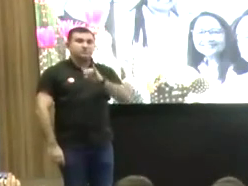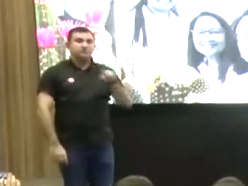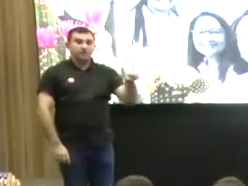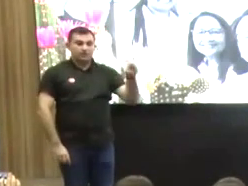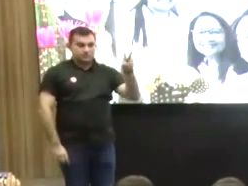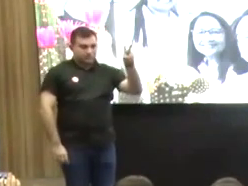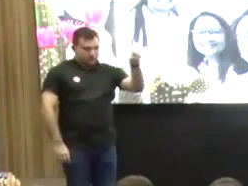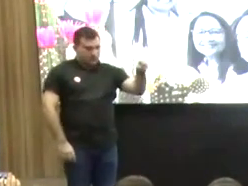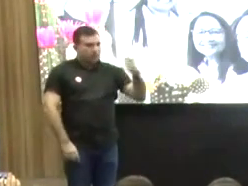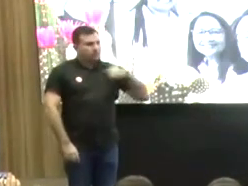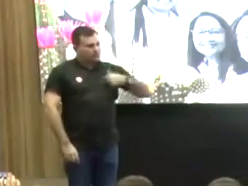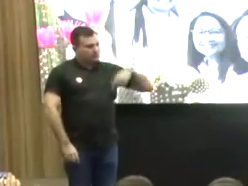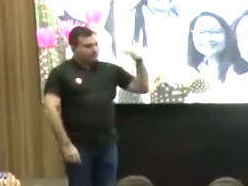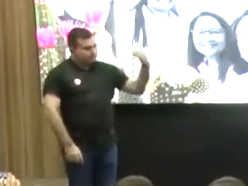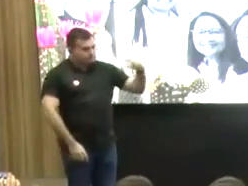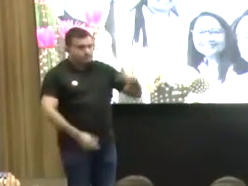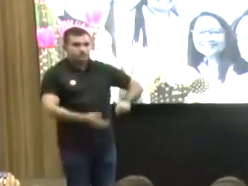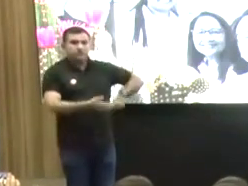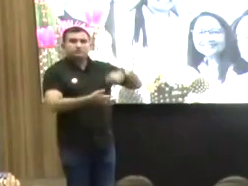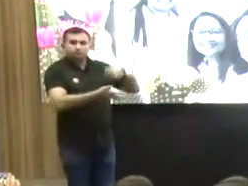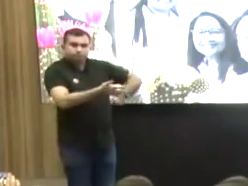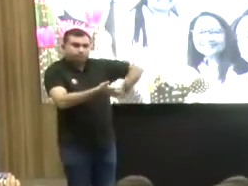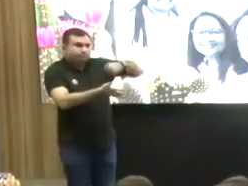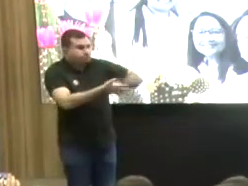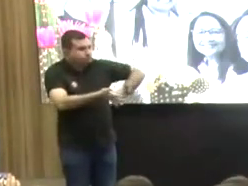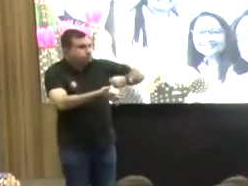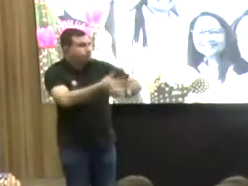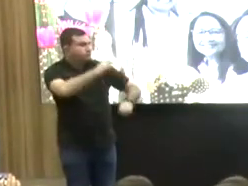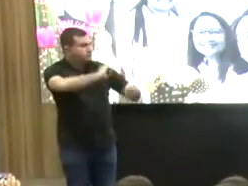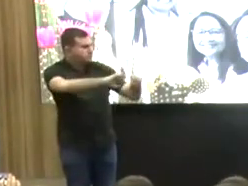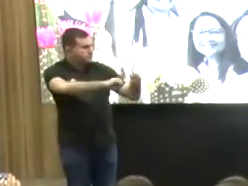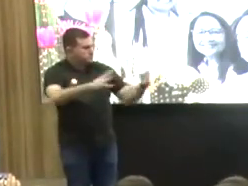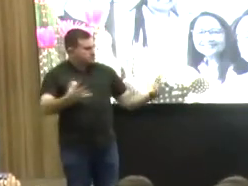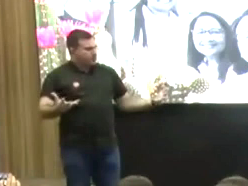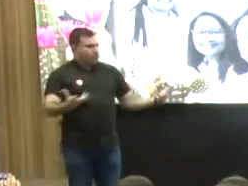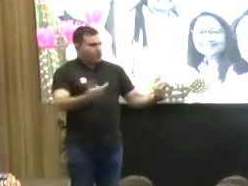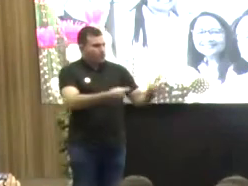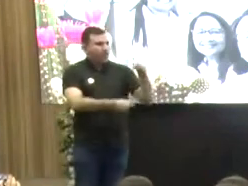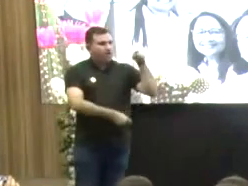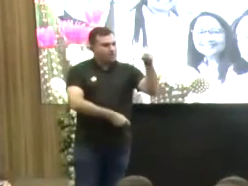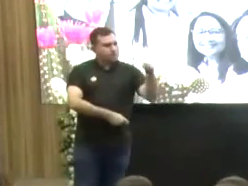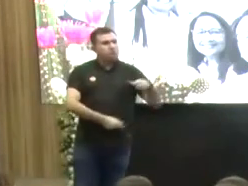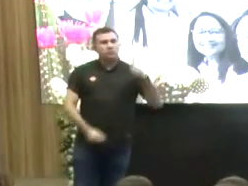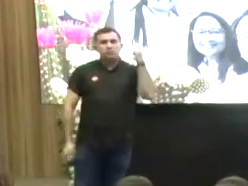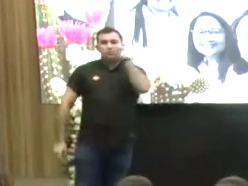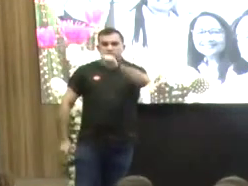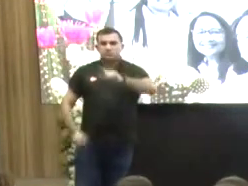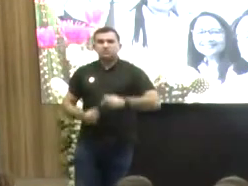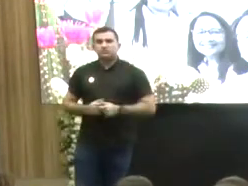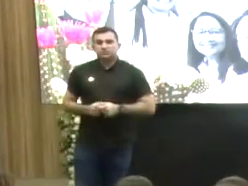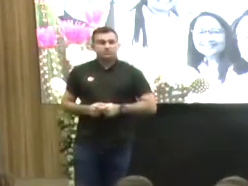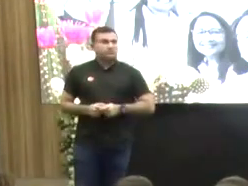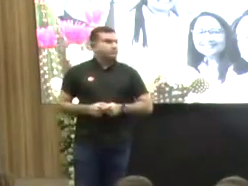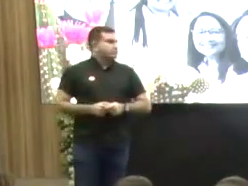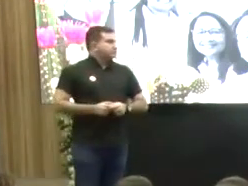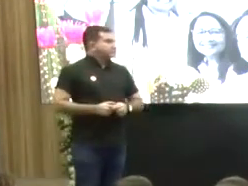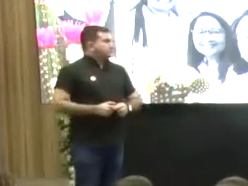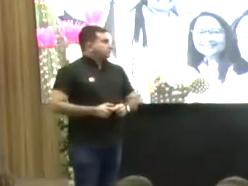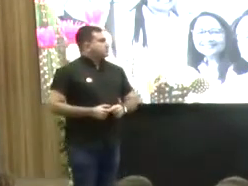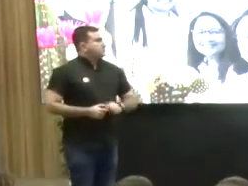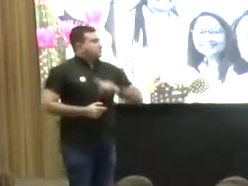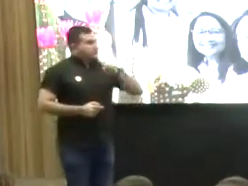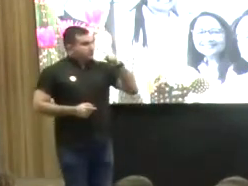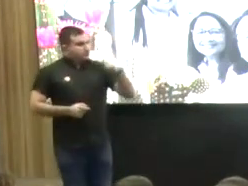provocando ali, vai fazer uma diferença imensa. Né? Então a gente precisa fazer o que é possível fazer. Depois eu quero chamar a atenção